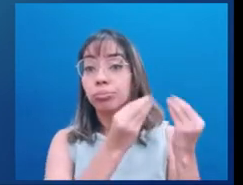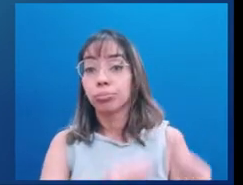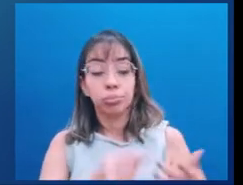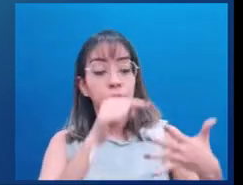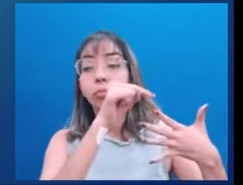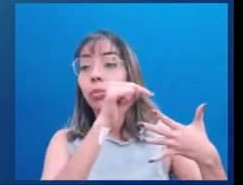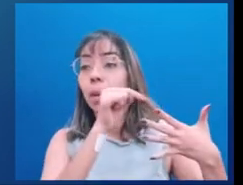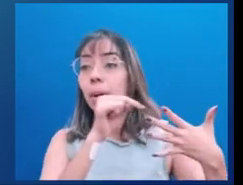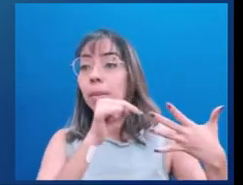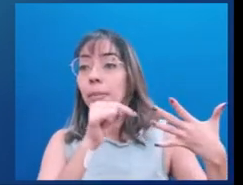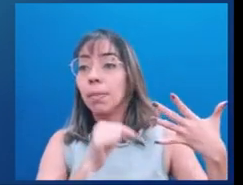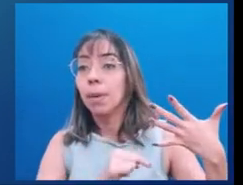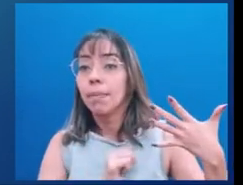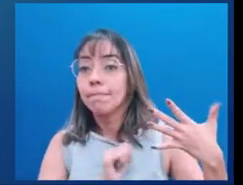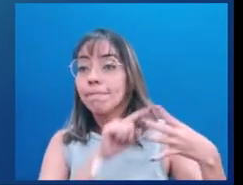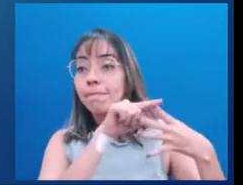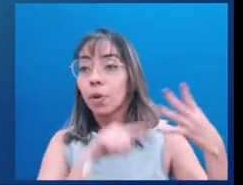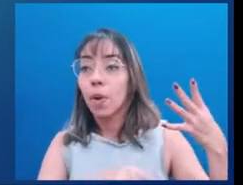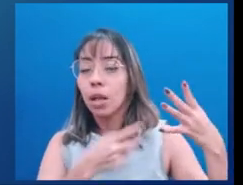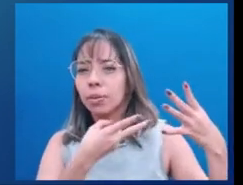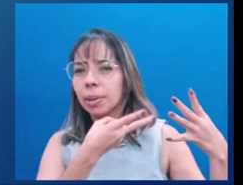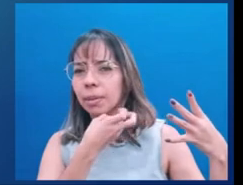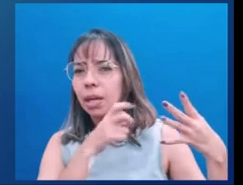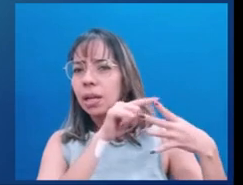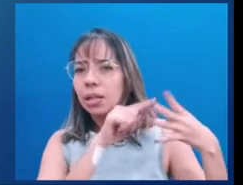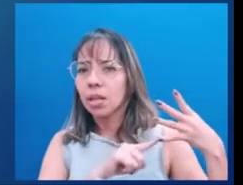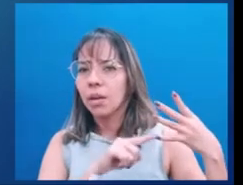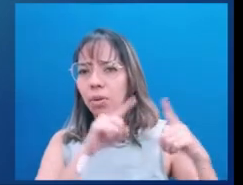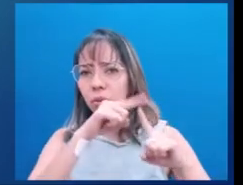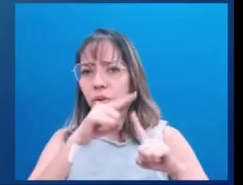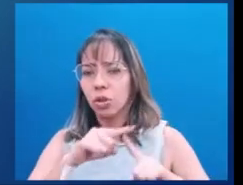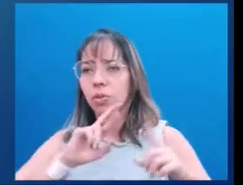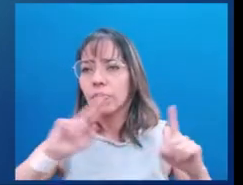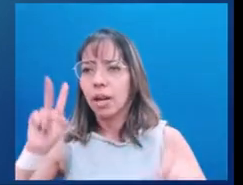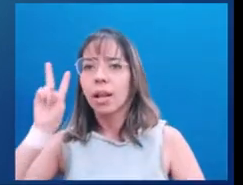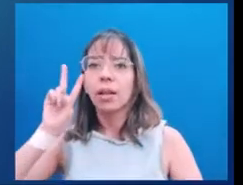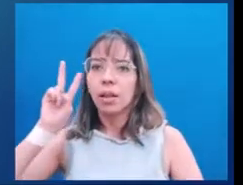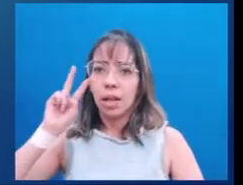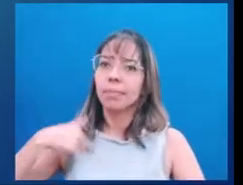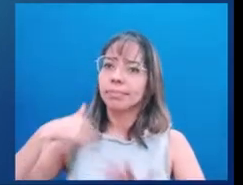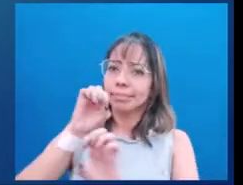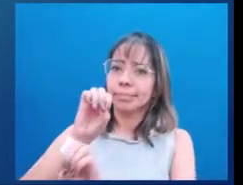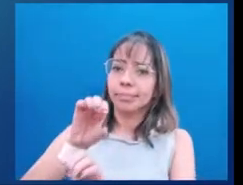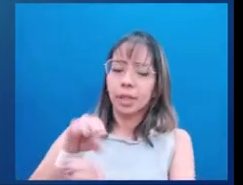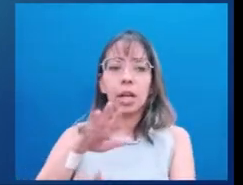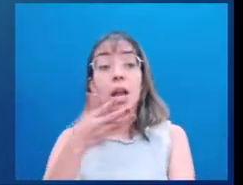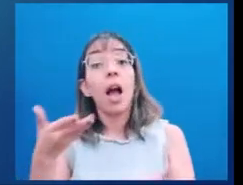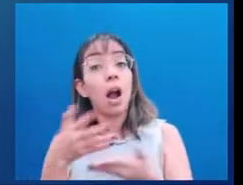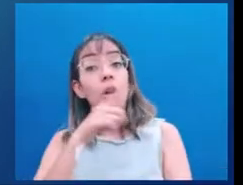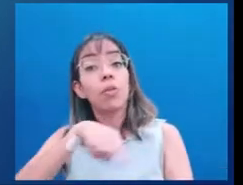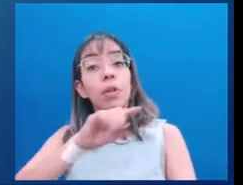muitos pictogramas, tá? Muitos pictogramas aqui. Então, vejam, né? que eu apresentei nos